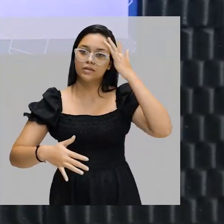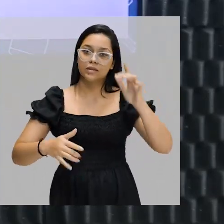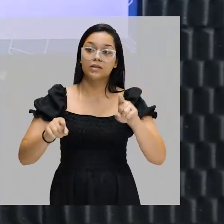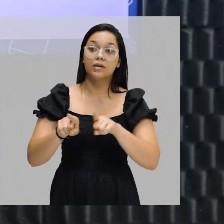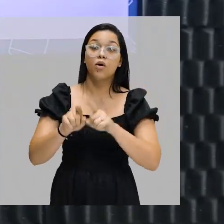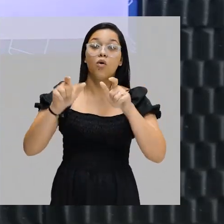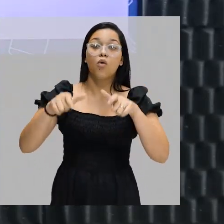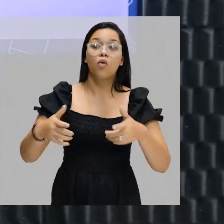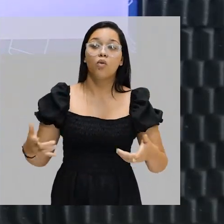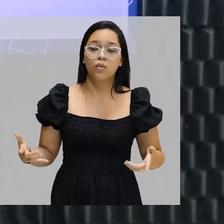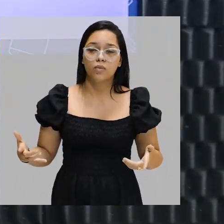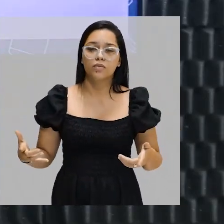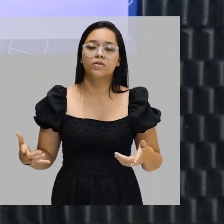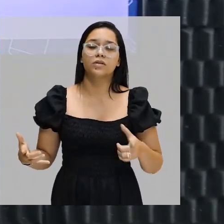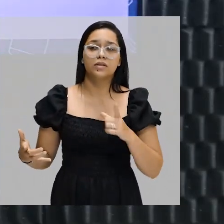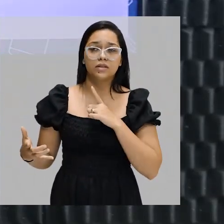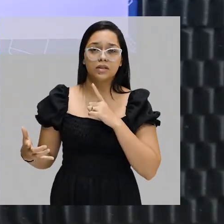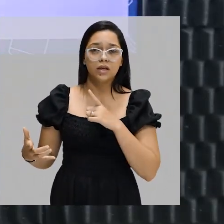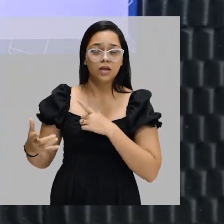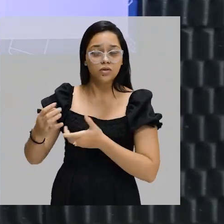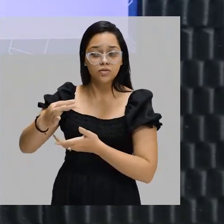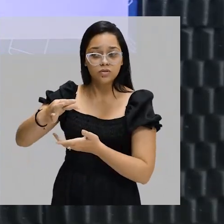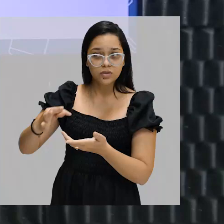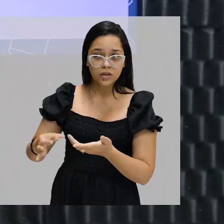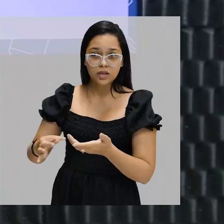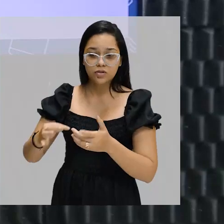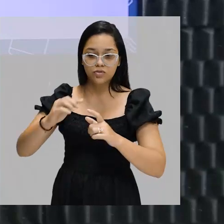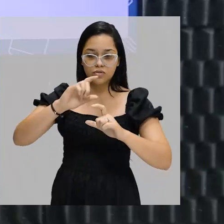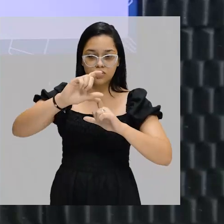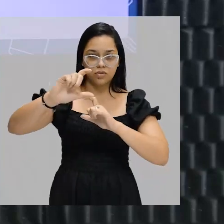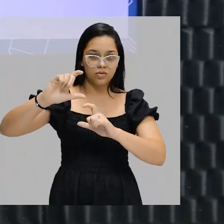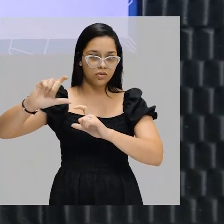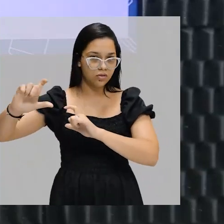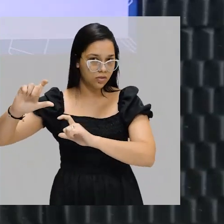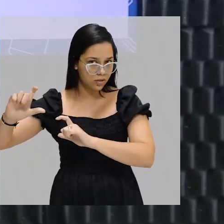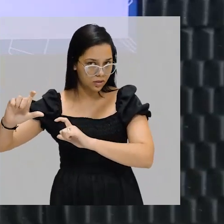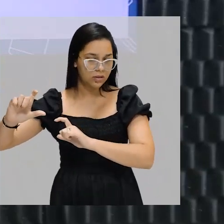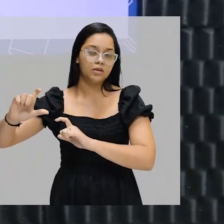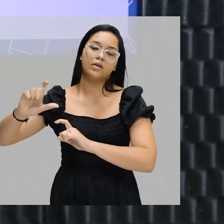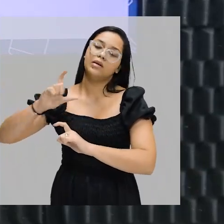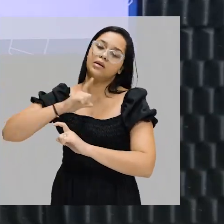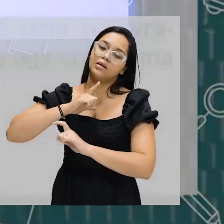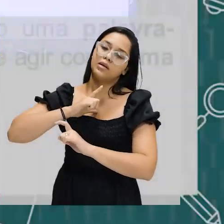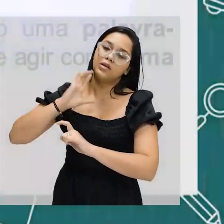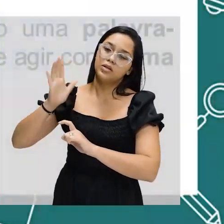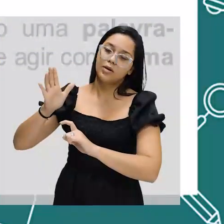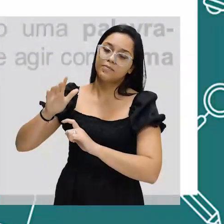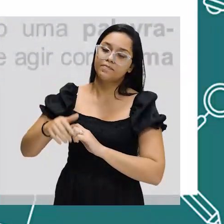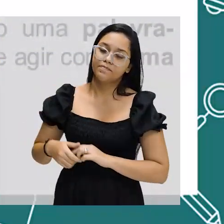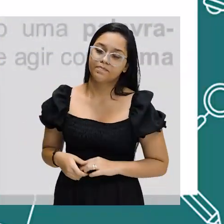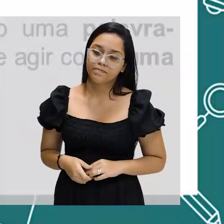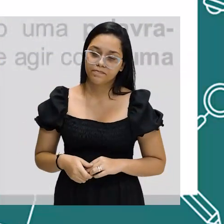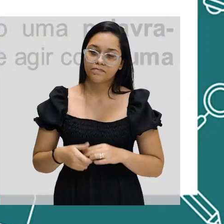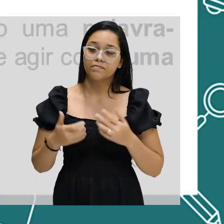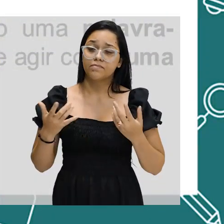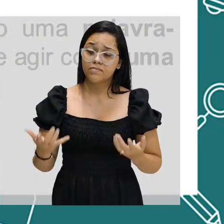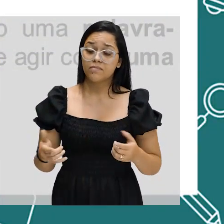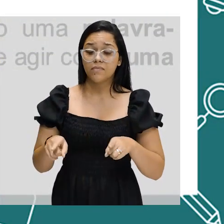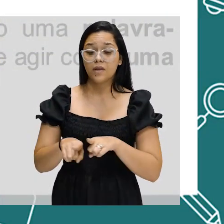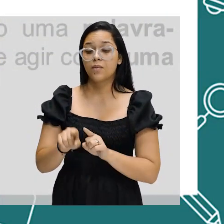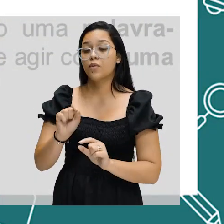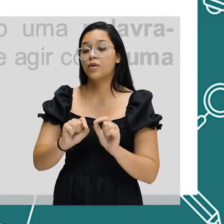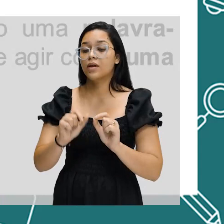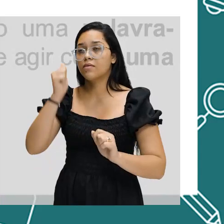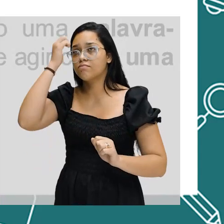onomatopeias mas nos textos em quadrinhos que a gente fala já aqui na frente tá podemos